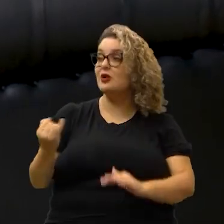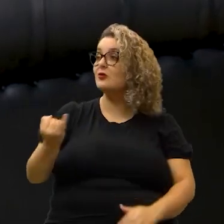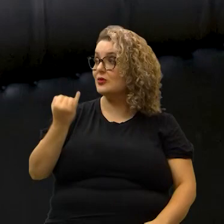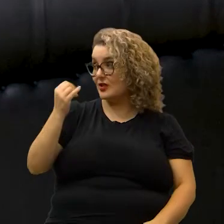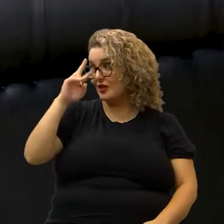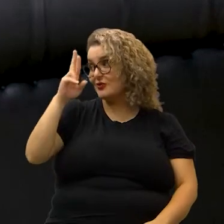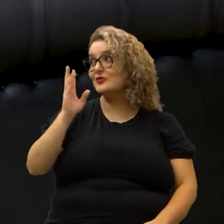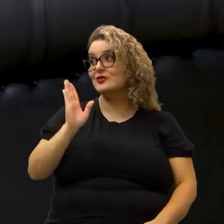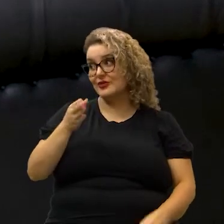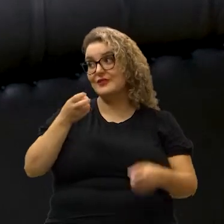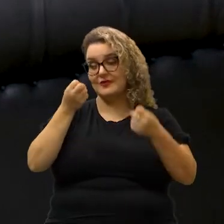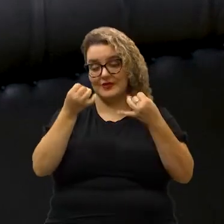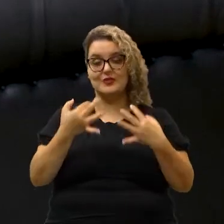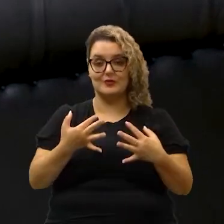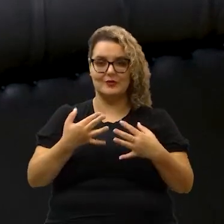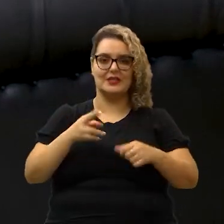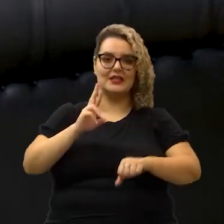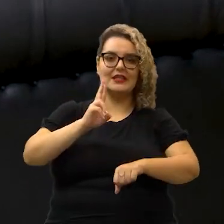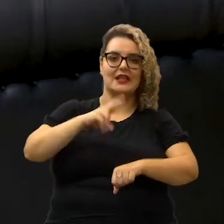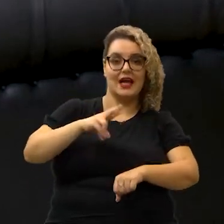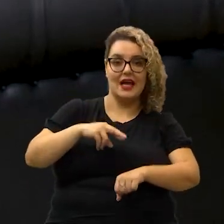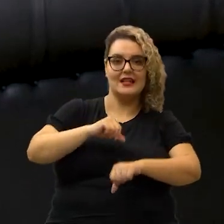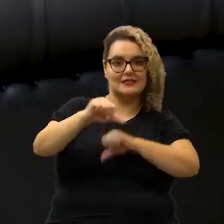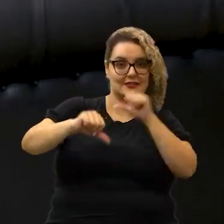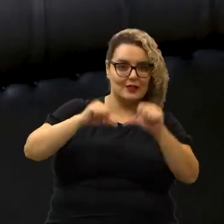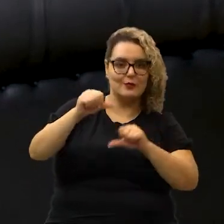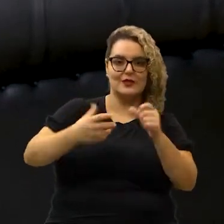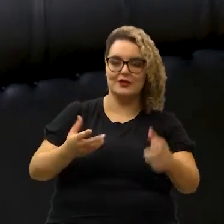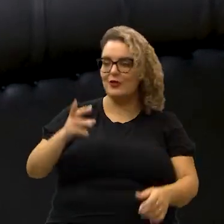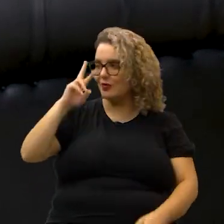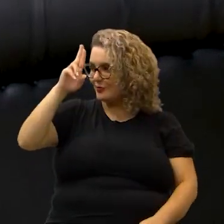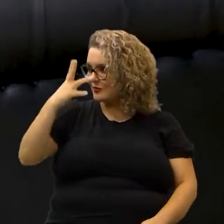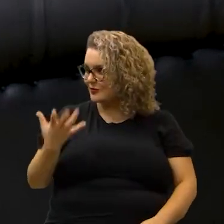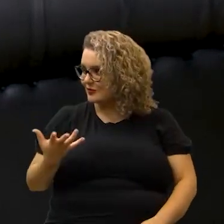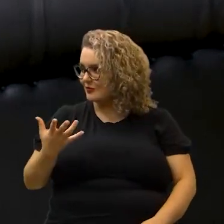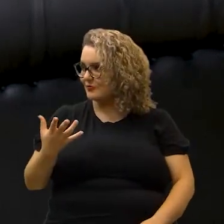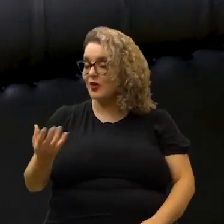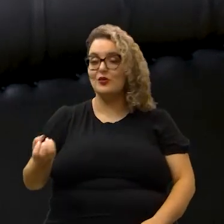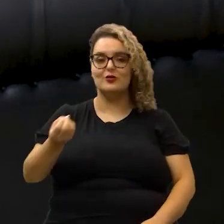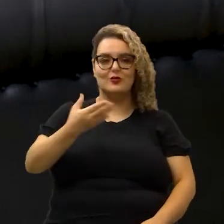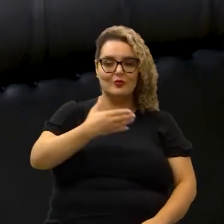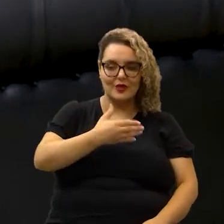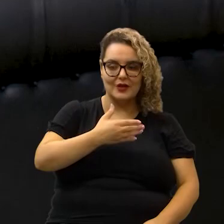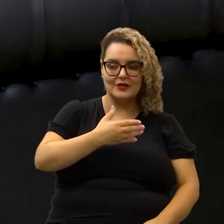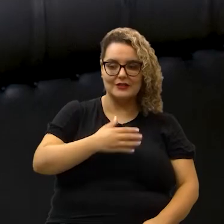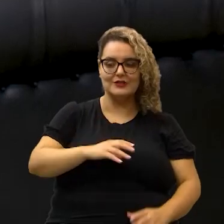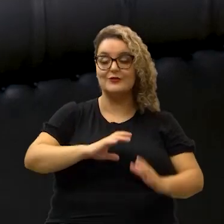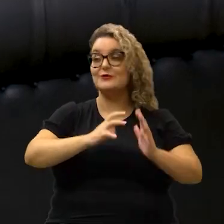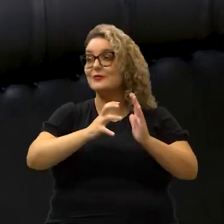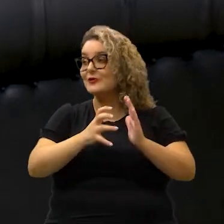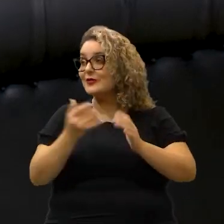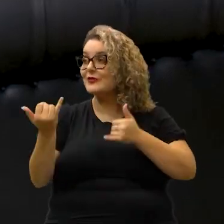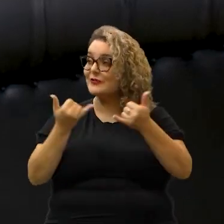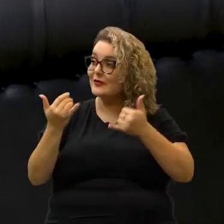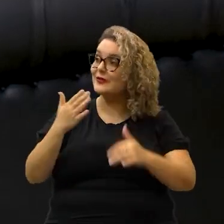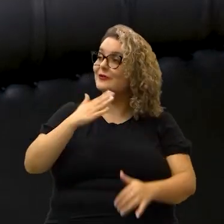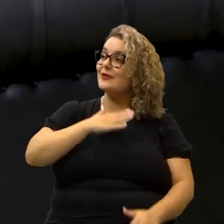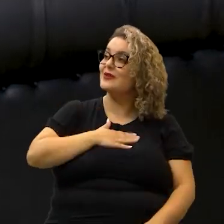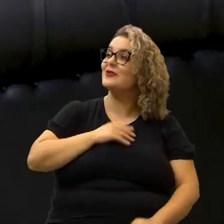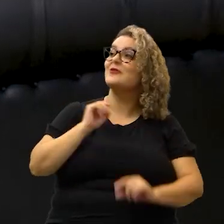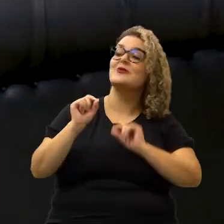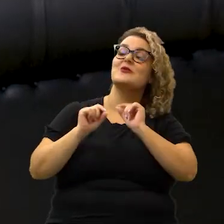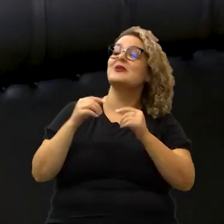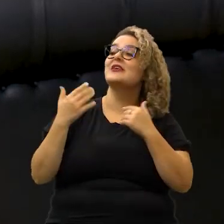explicar. E em função dessa mudança, o senhor está em uma nova casa, em um novo partido. Conta para mim o que é isso